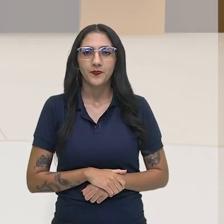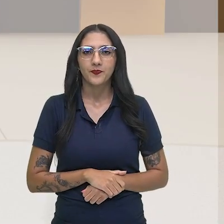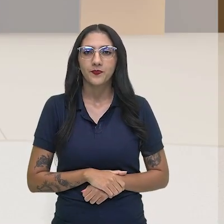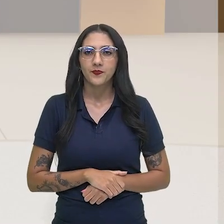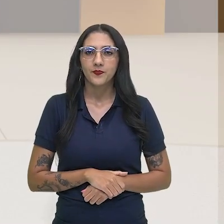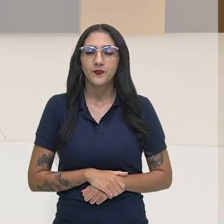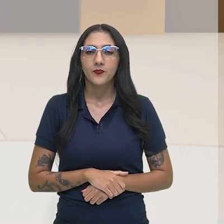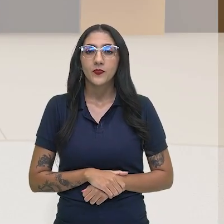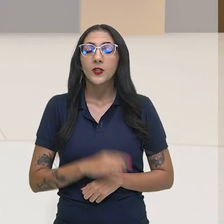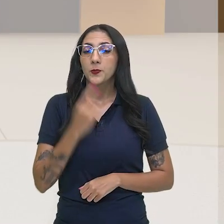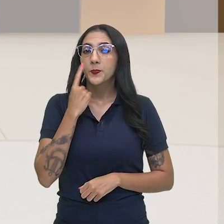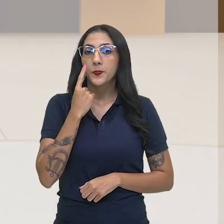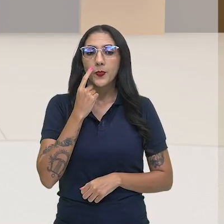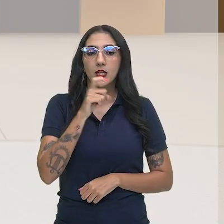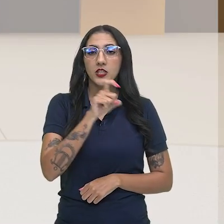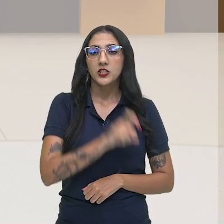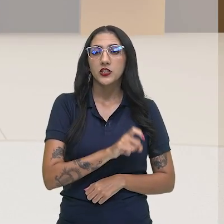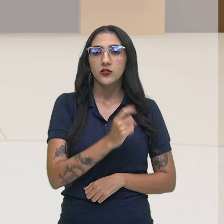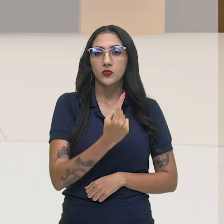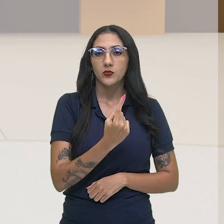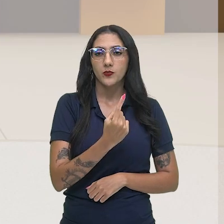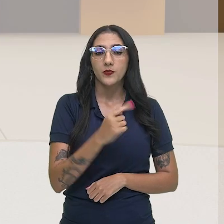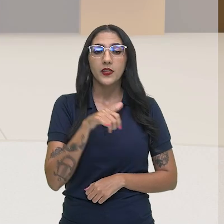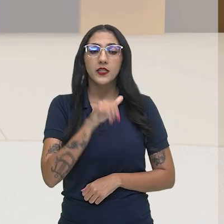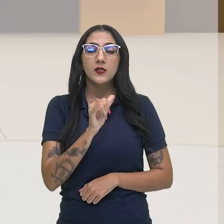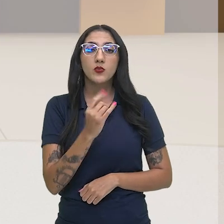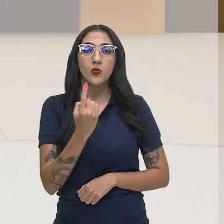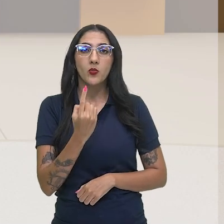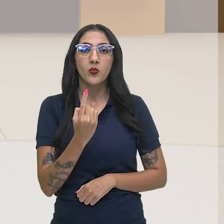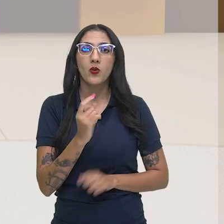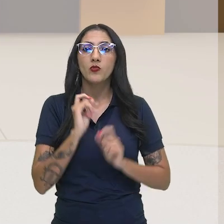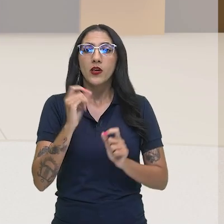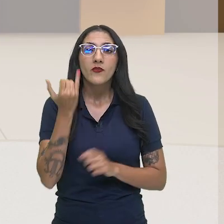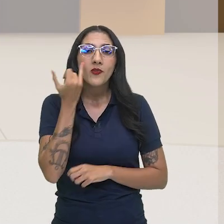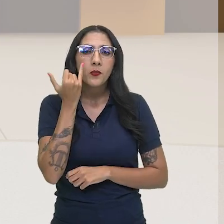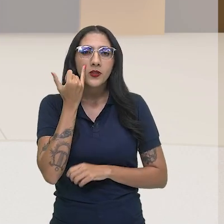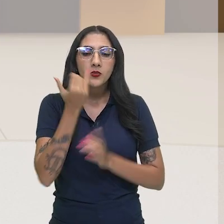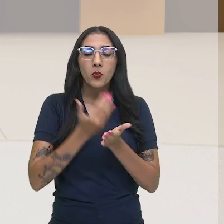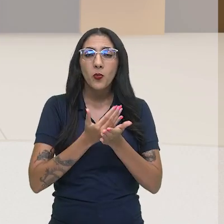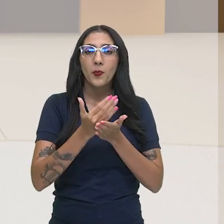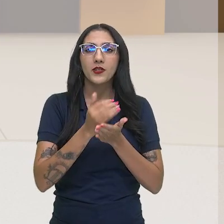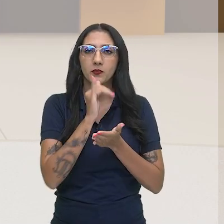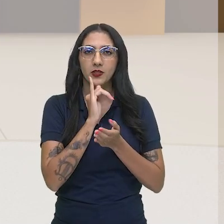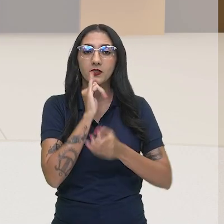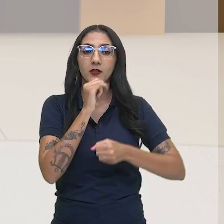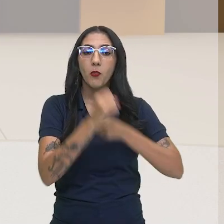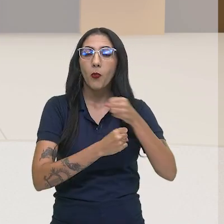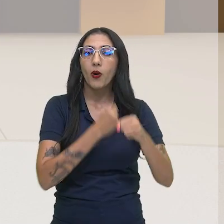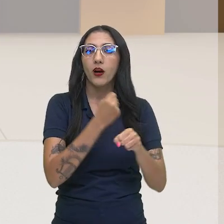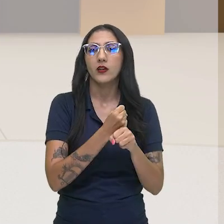bom? Então, x1 e y1 são os dados iniciais, ou seja, ano inicial e